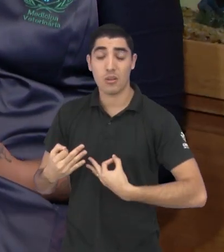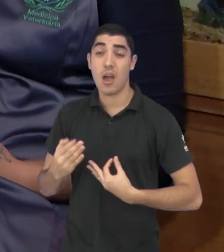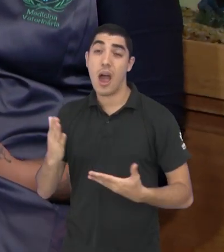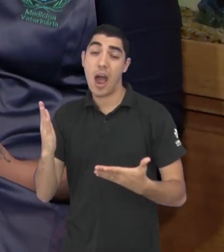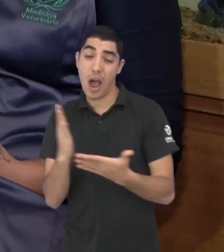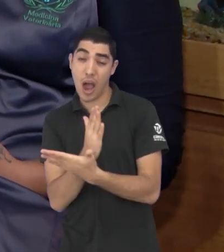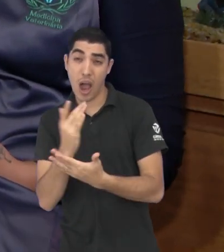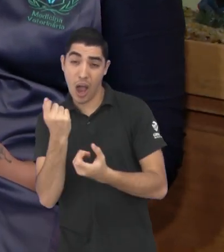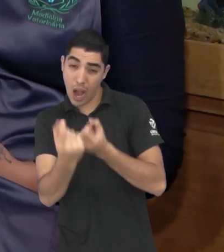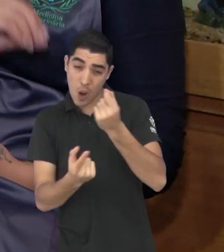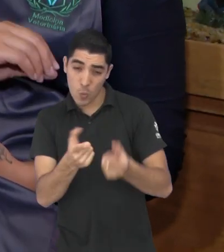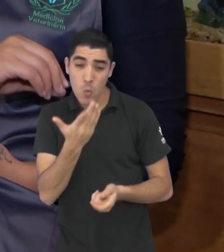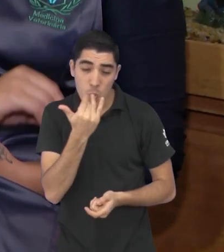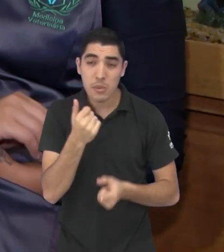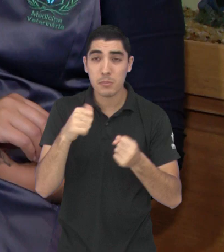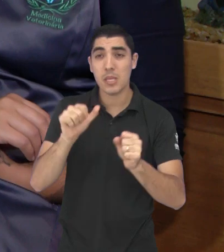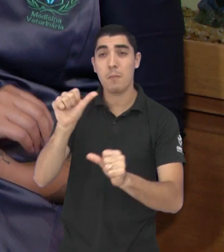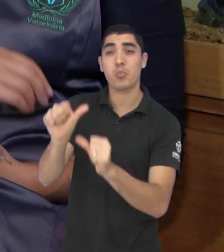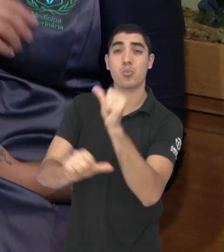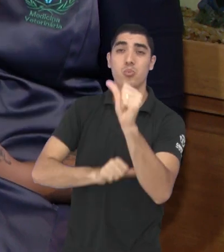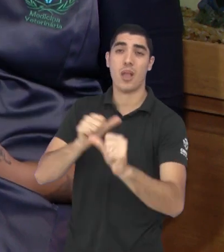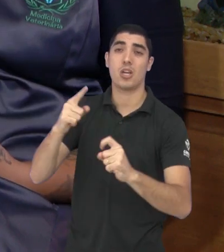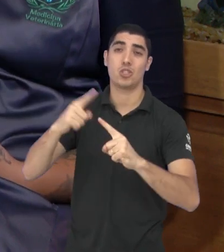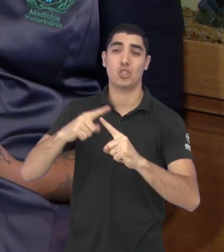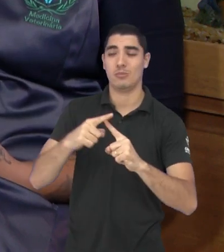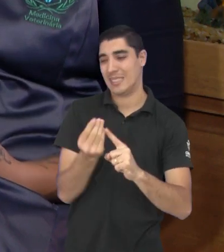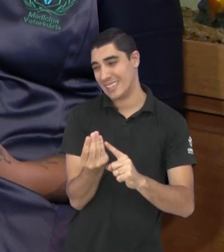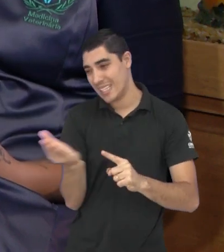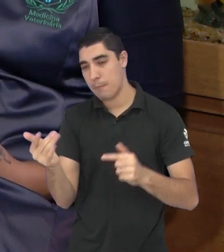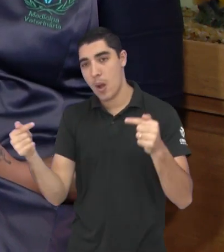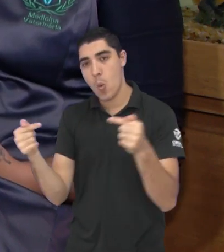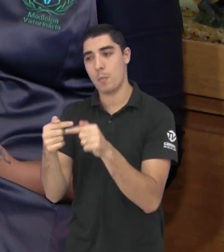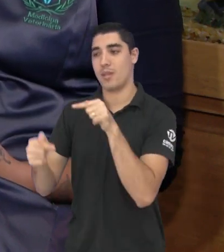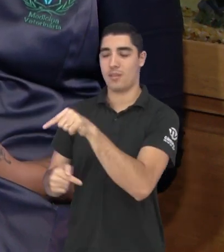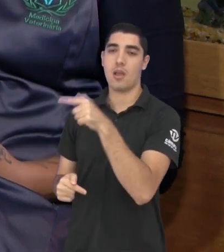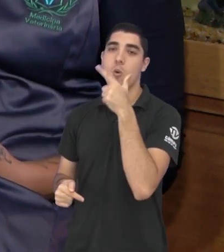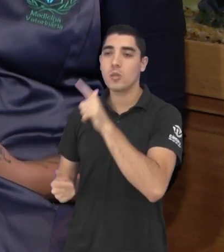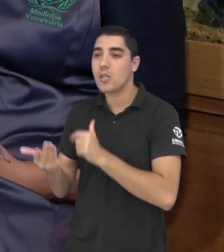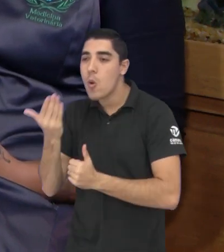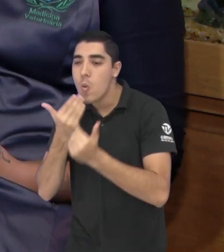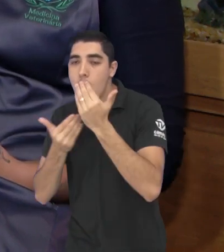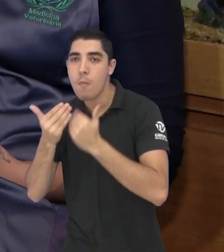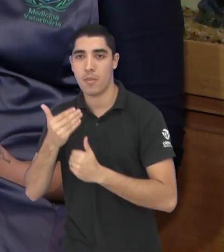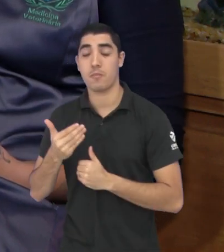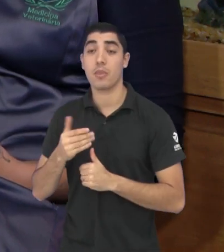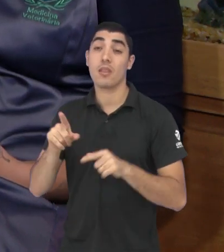que alguns alimentos têm que ser específicos para aquela espécie, que já tem uma digestibilidade